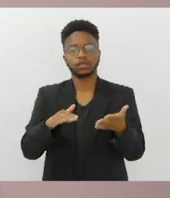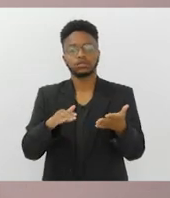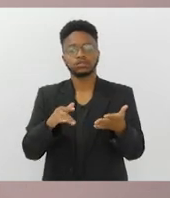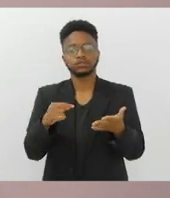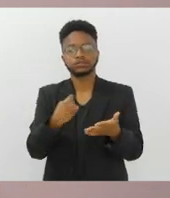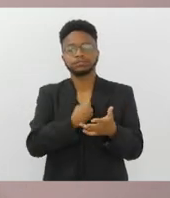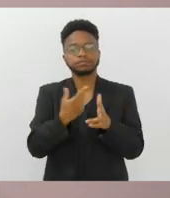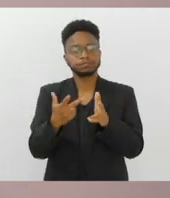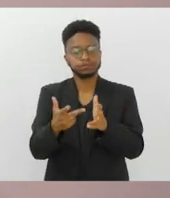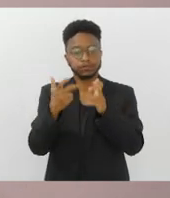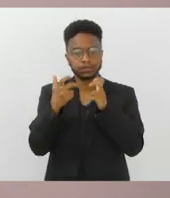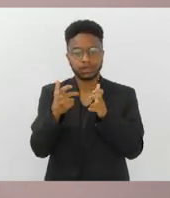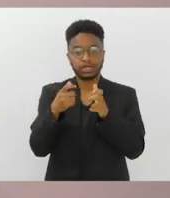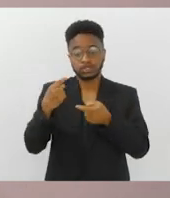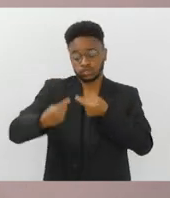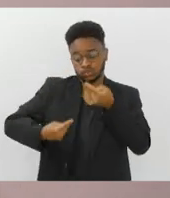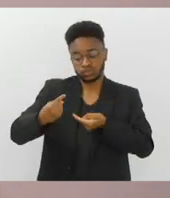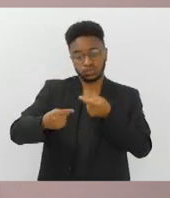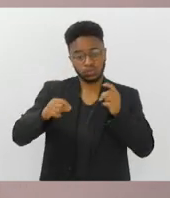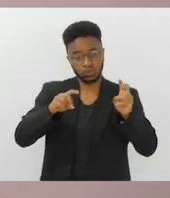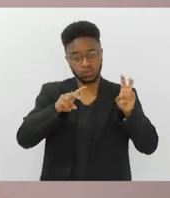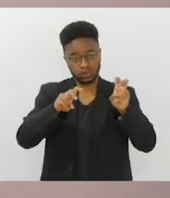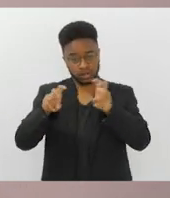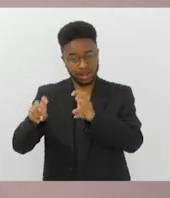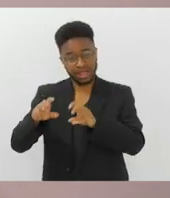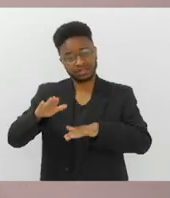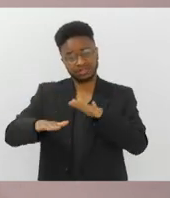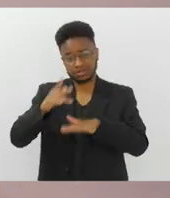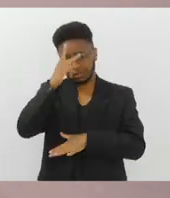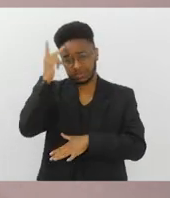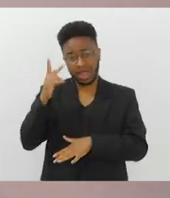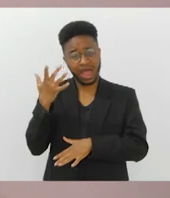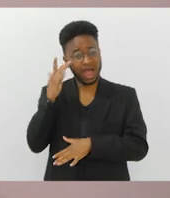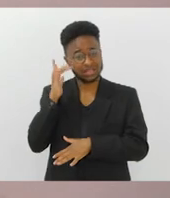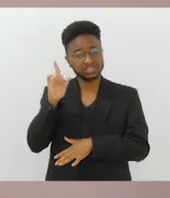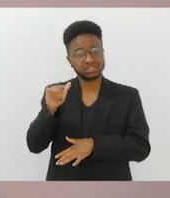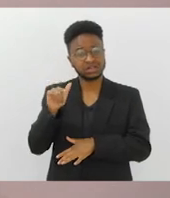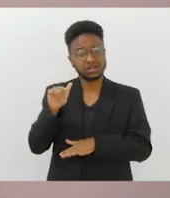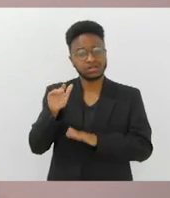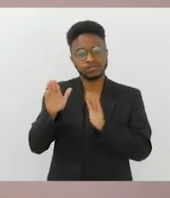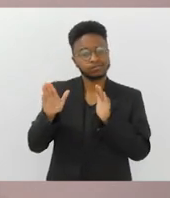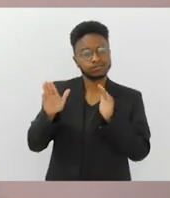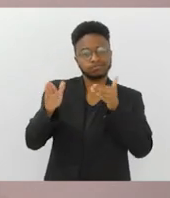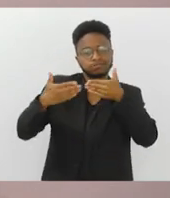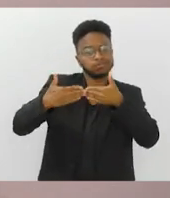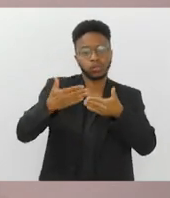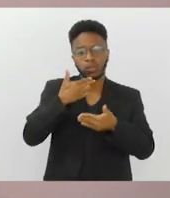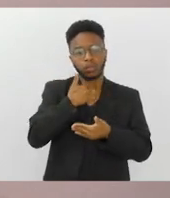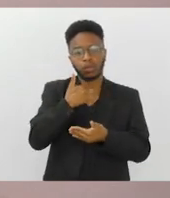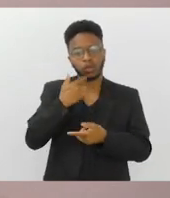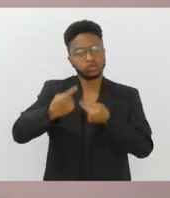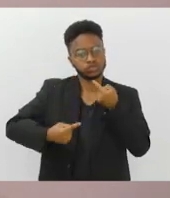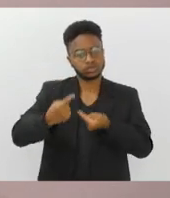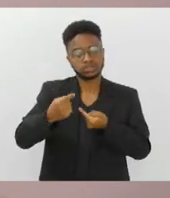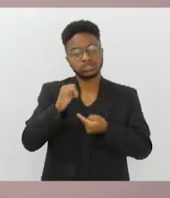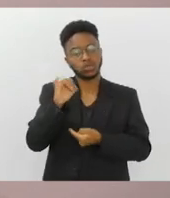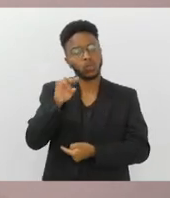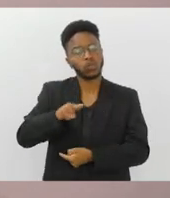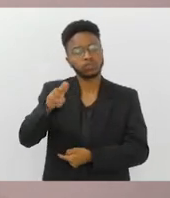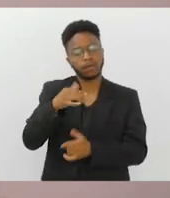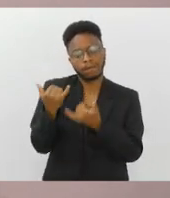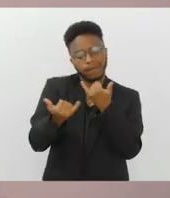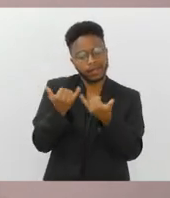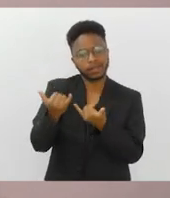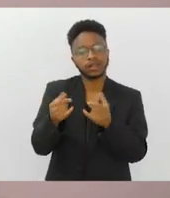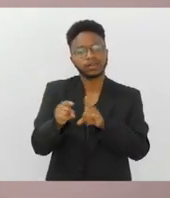que abordar um assunto que, por muitas pessoas, é considerado um tabu, utilizando um dado de forma dinâmica, enfim, além de